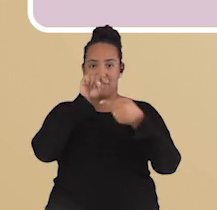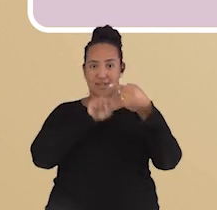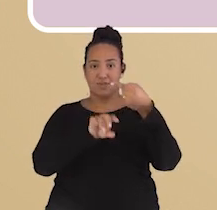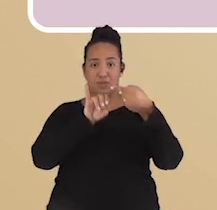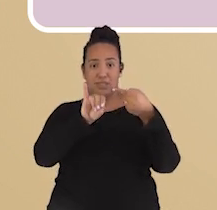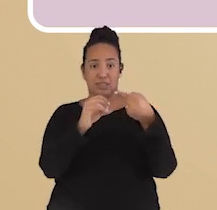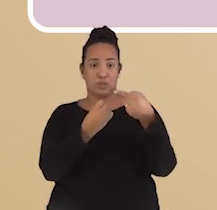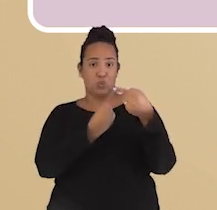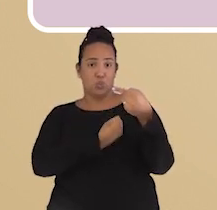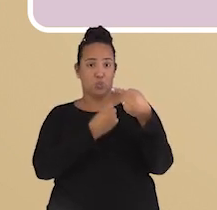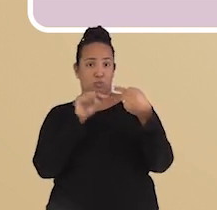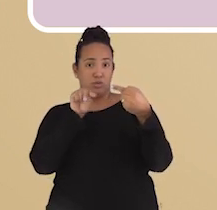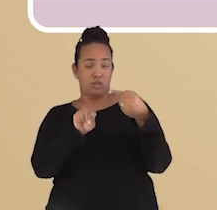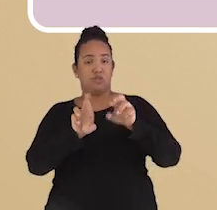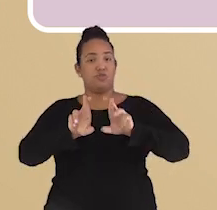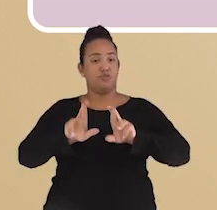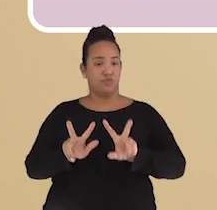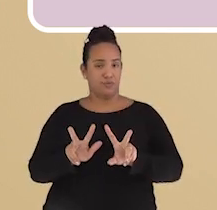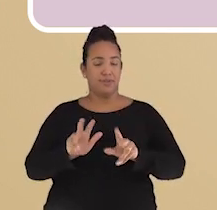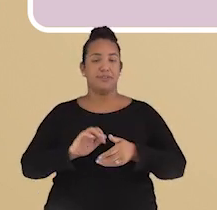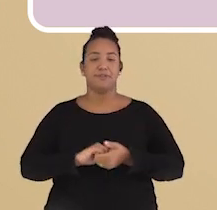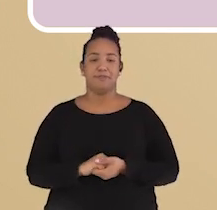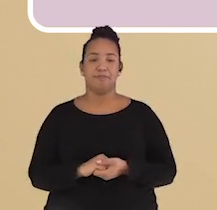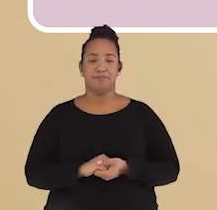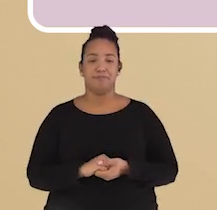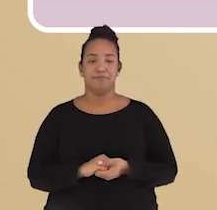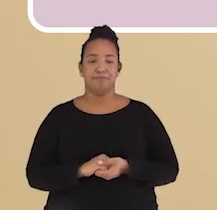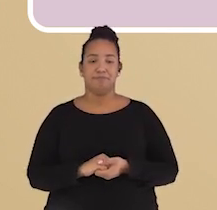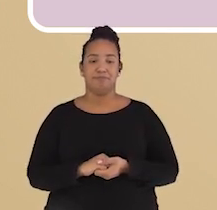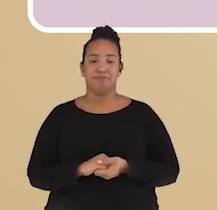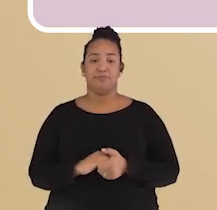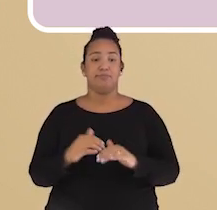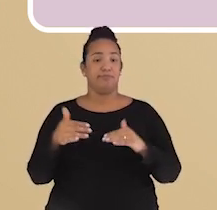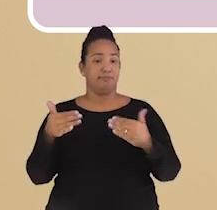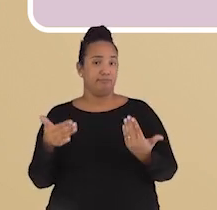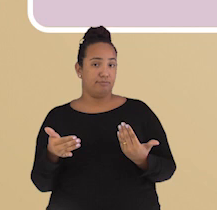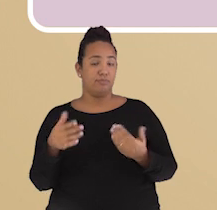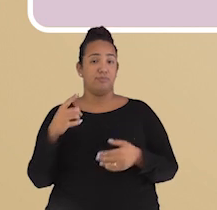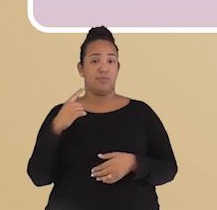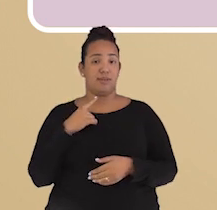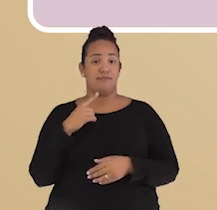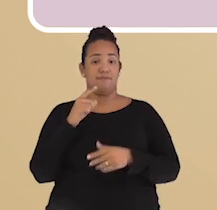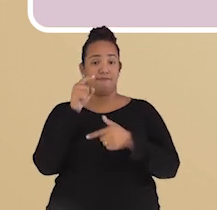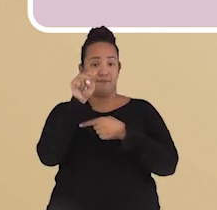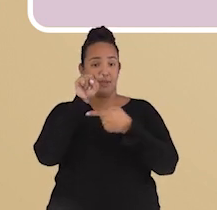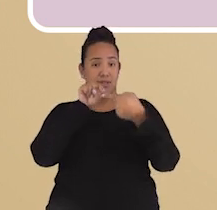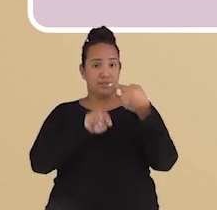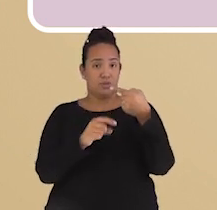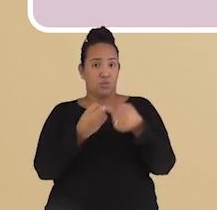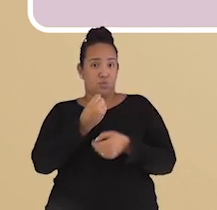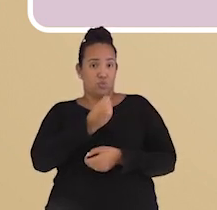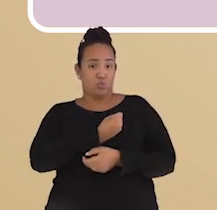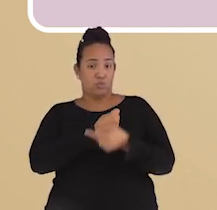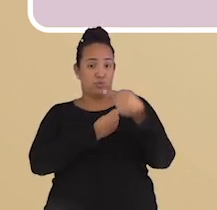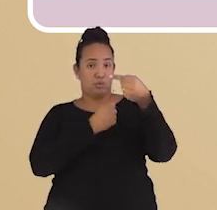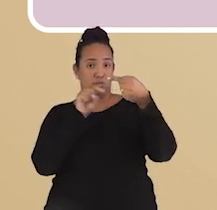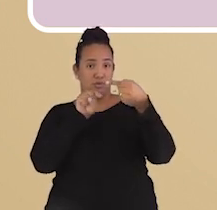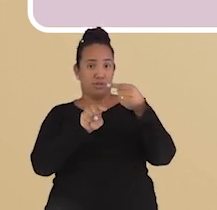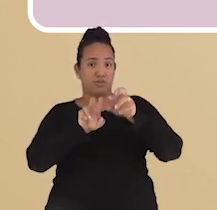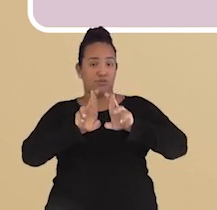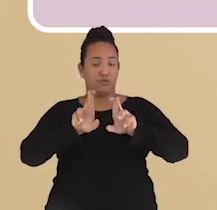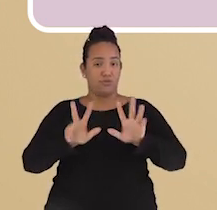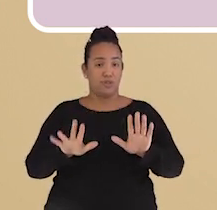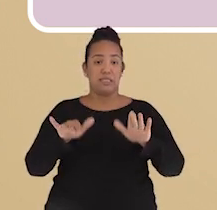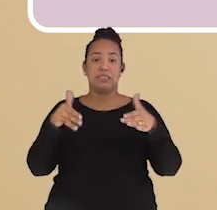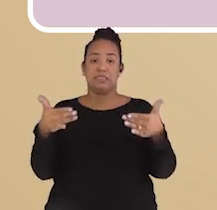denominadores diferentes. Temos duas frações com denominadores diferentes. Para isso, devemos torná-las